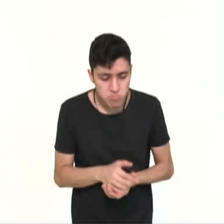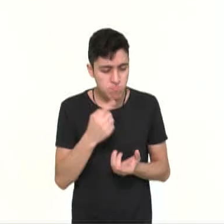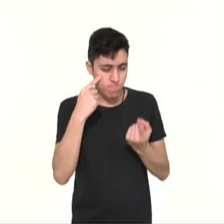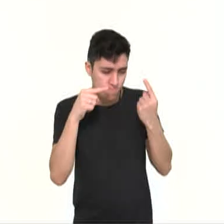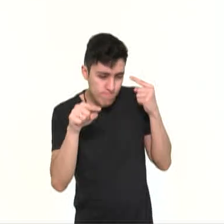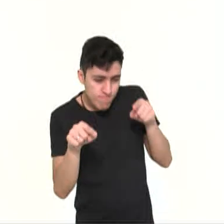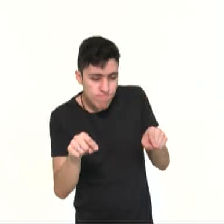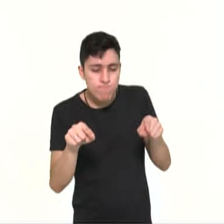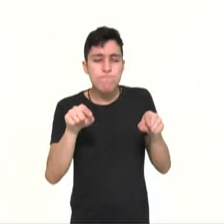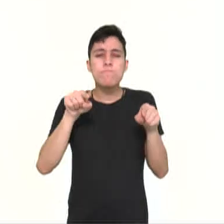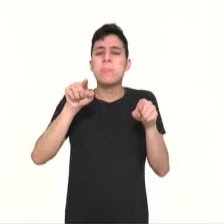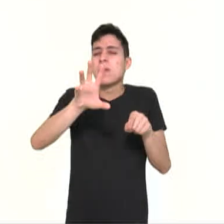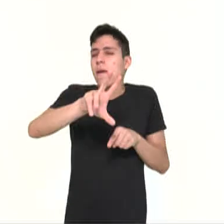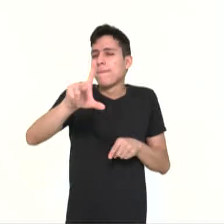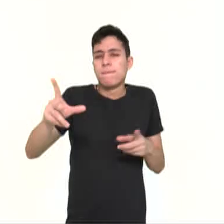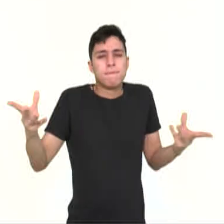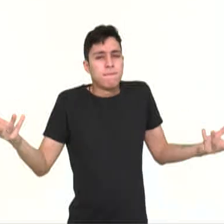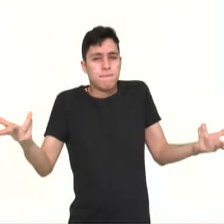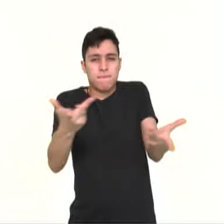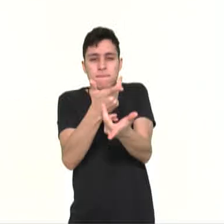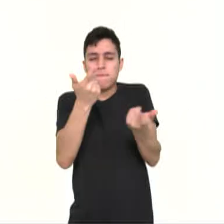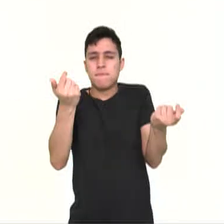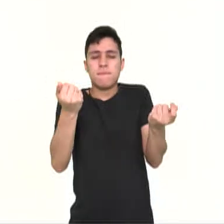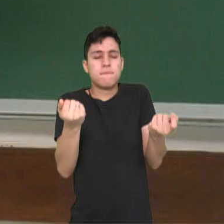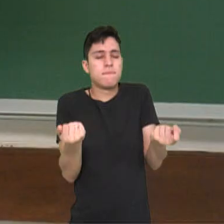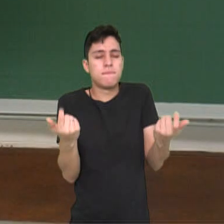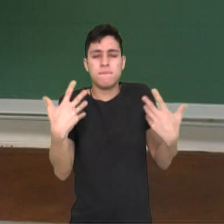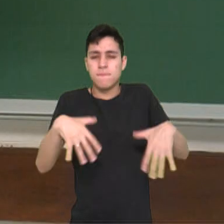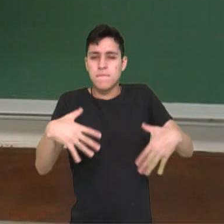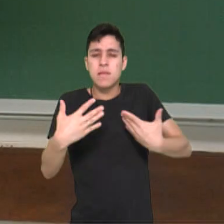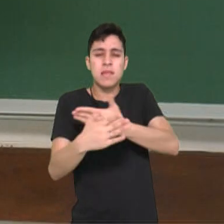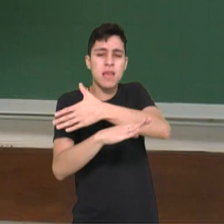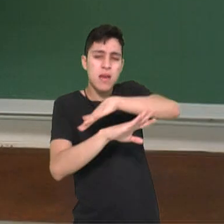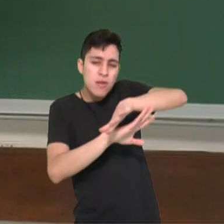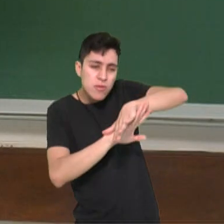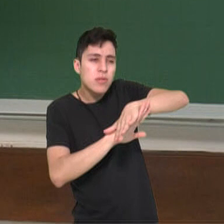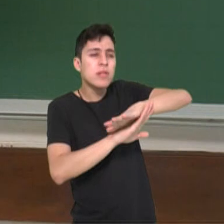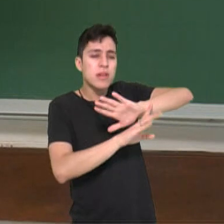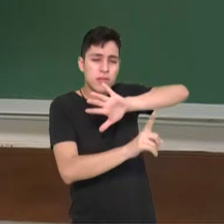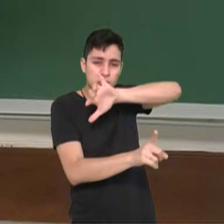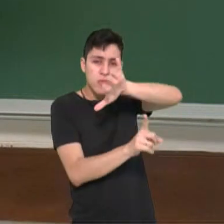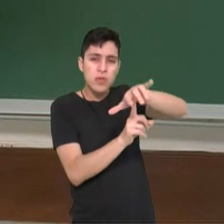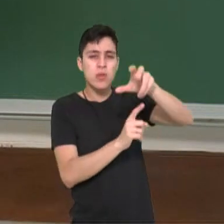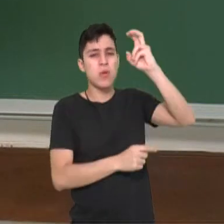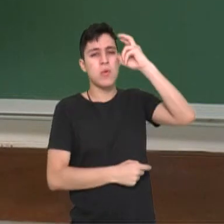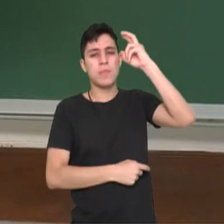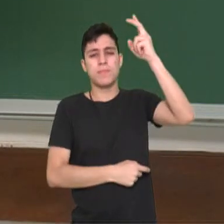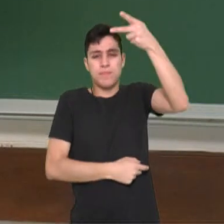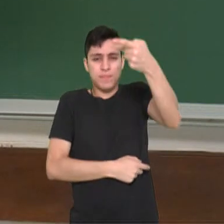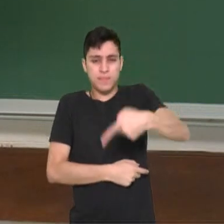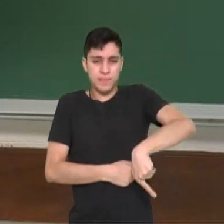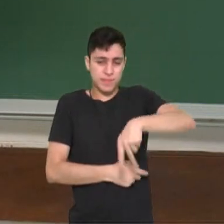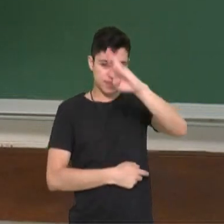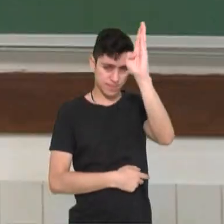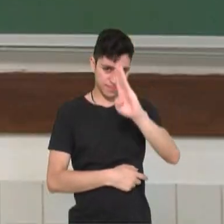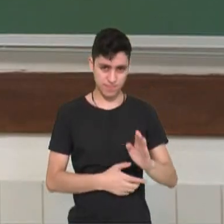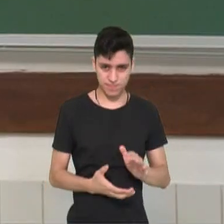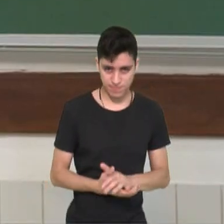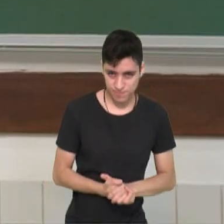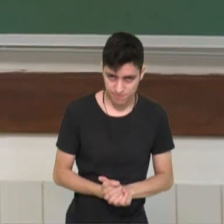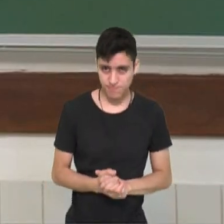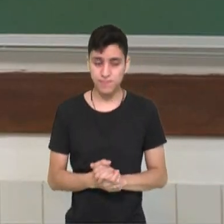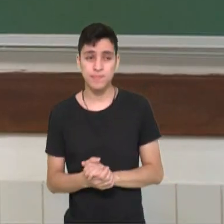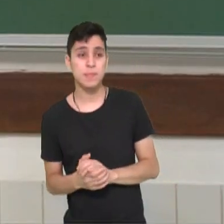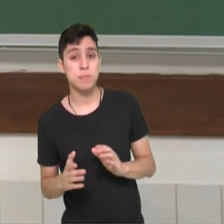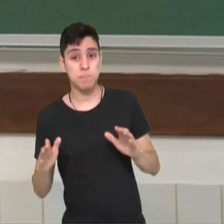rico continente que vai ajudar a construir e influenciar a nossa cultura brasileira. Pessoal, na